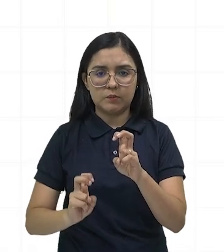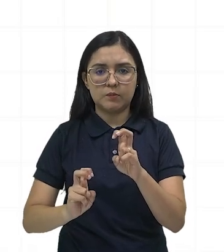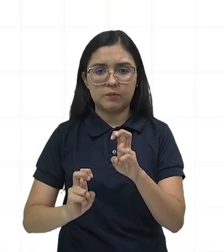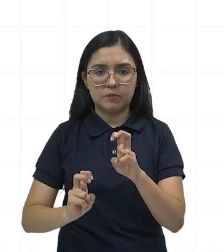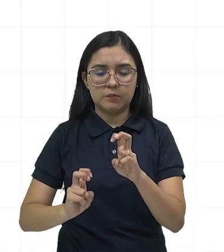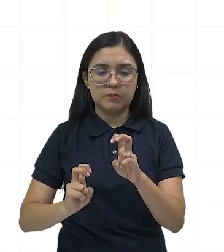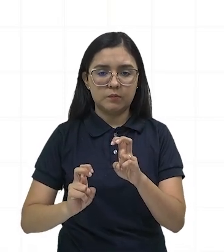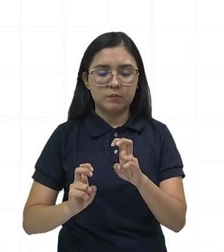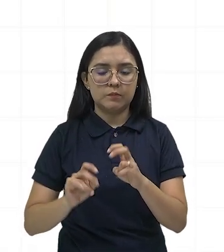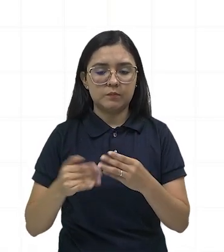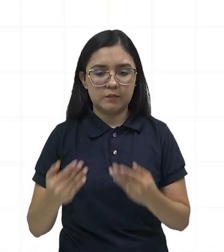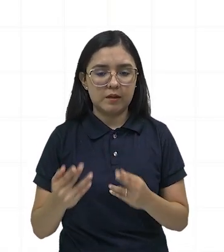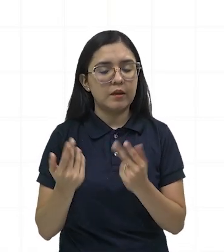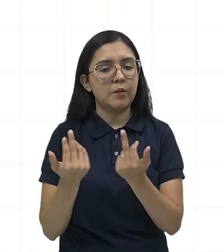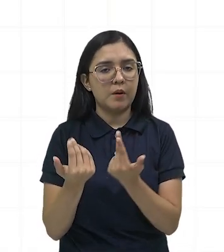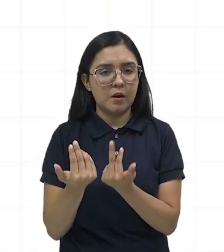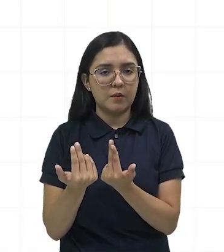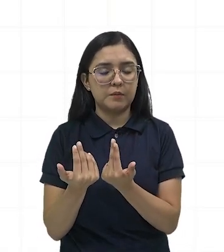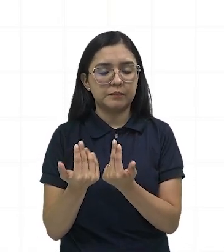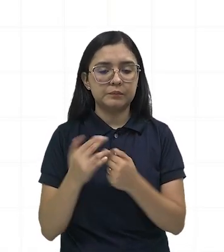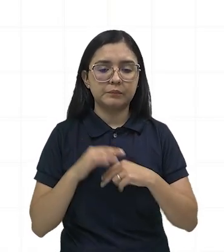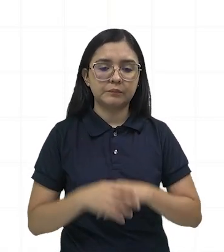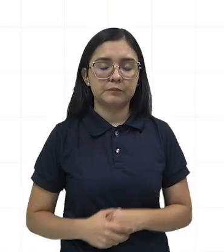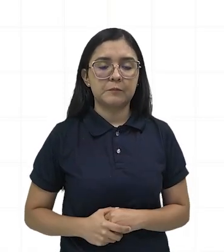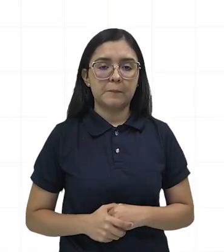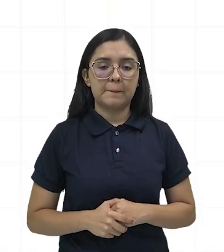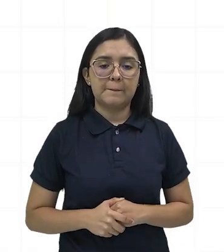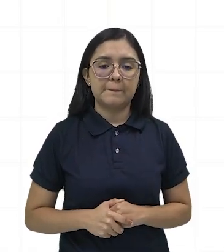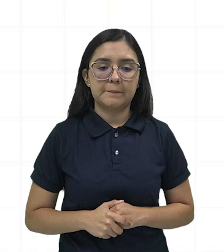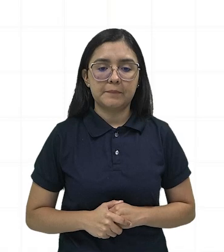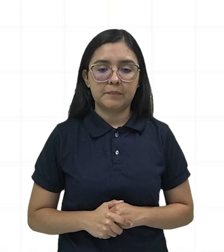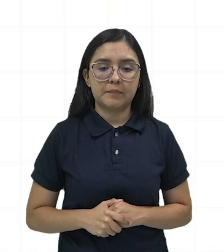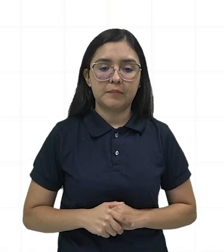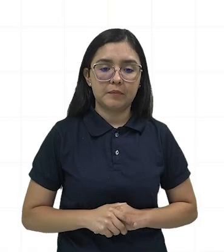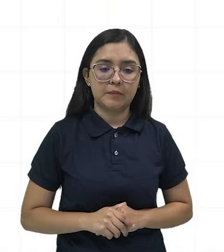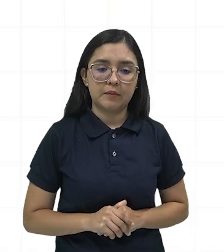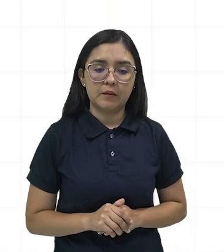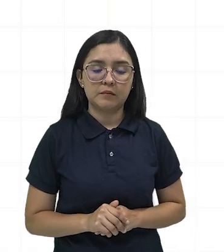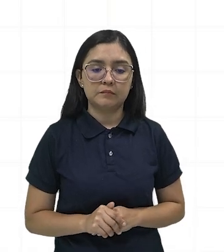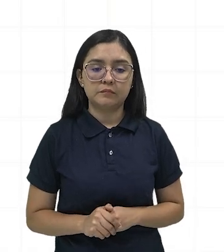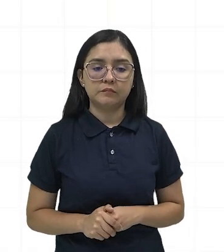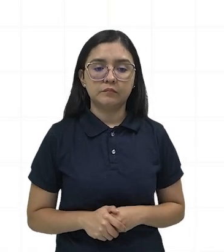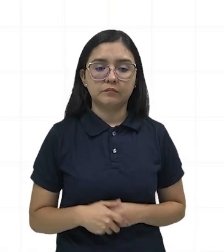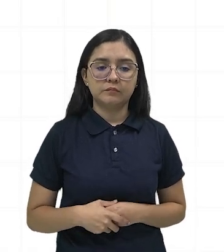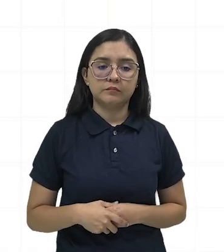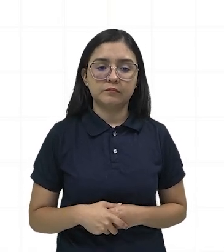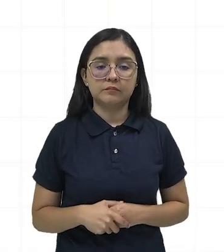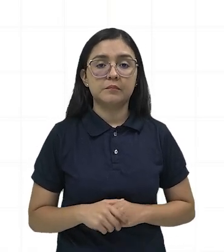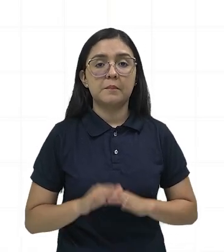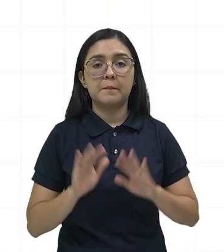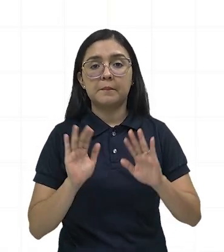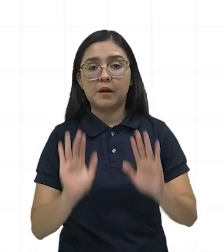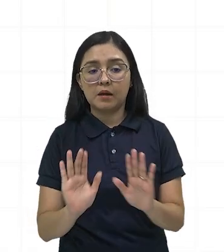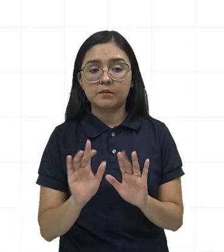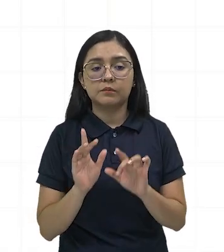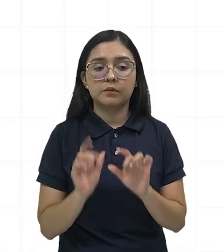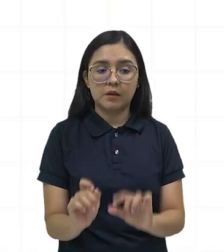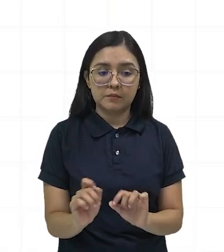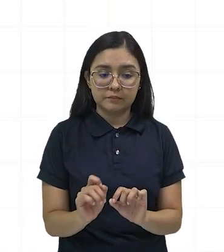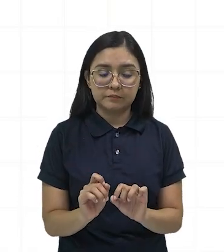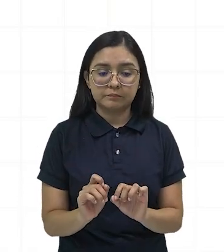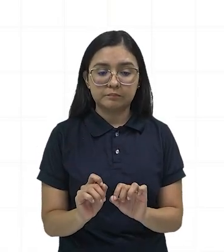iguais. São triângulos equiláteros. Os dois são triângulos equiláteros.